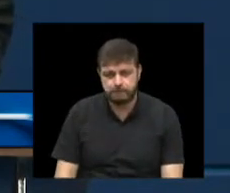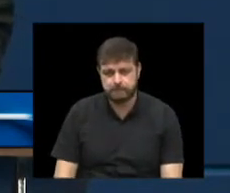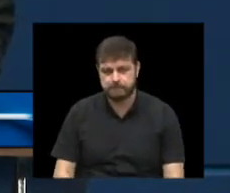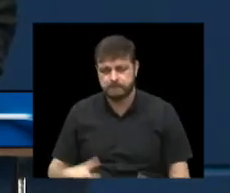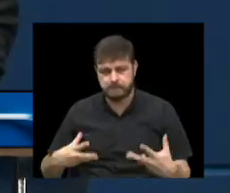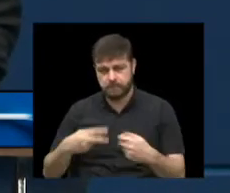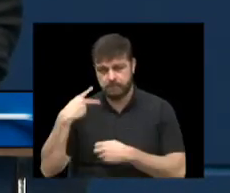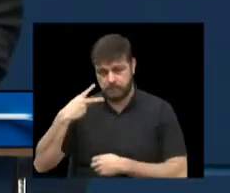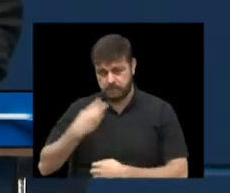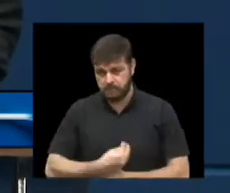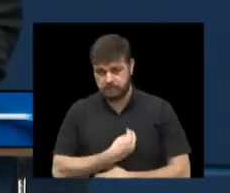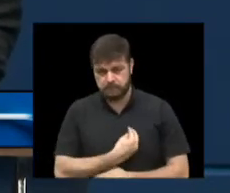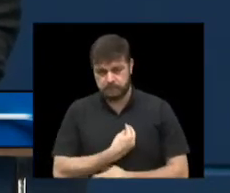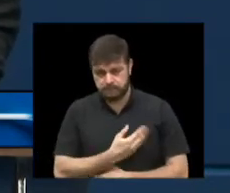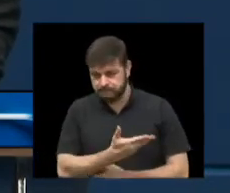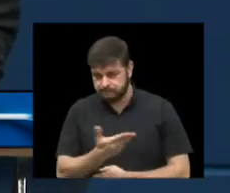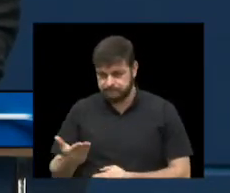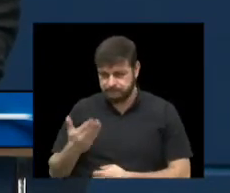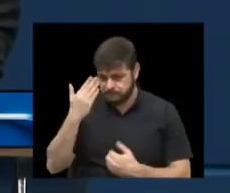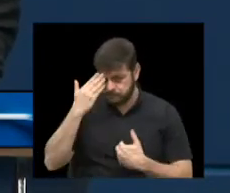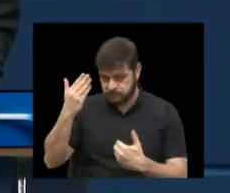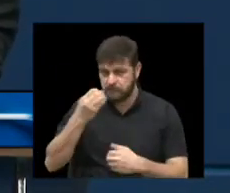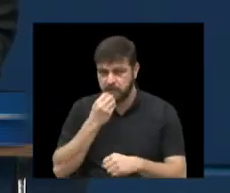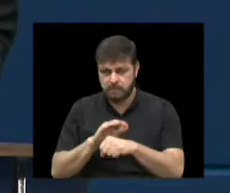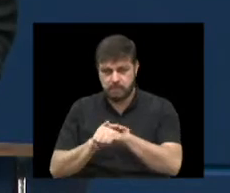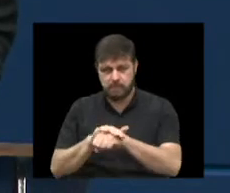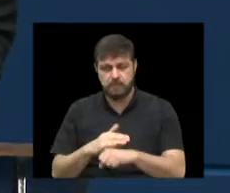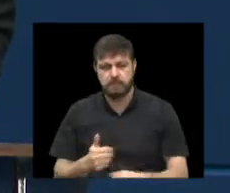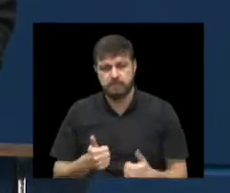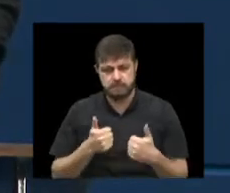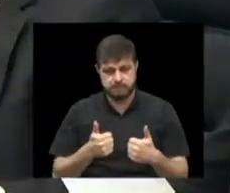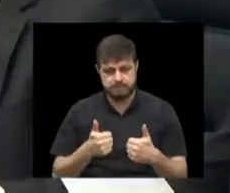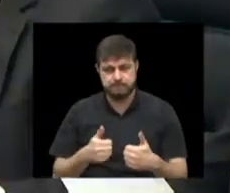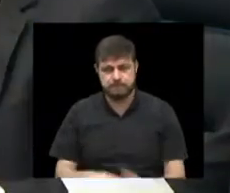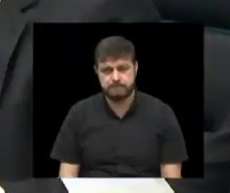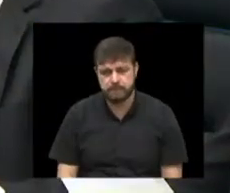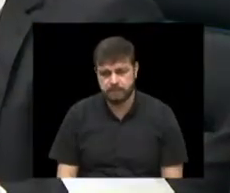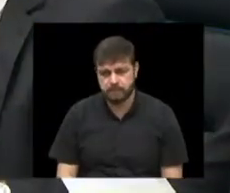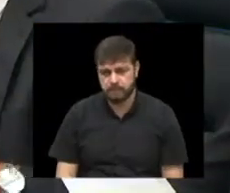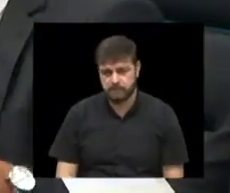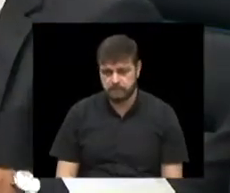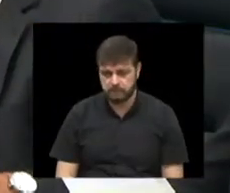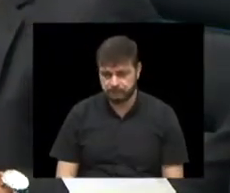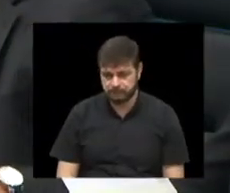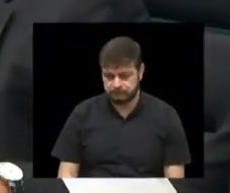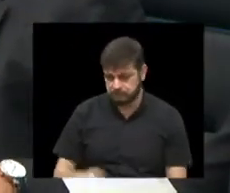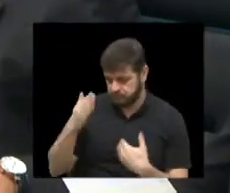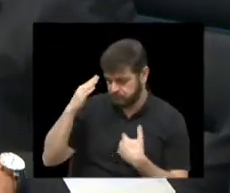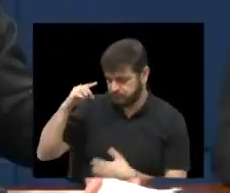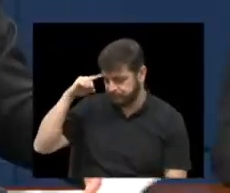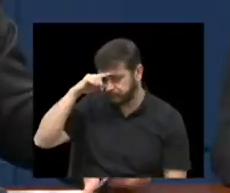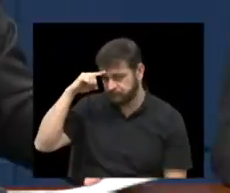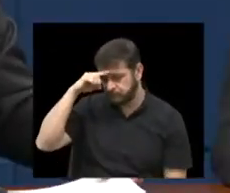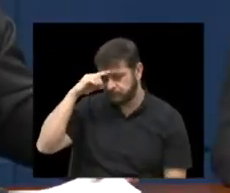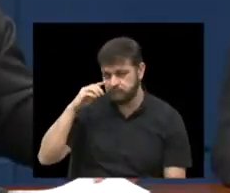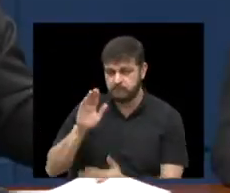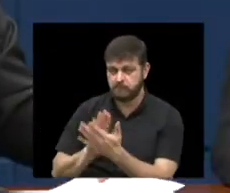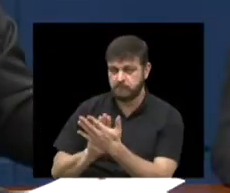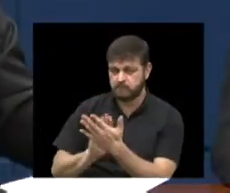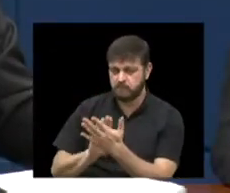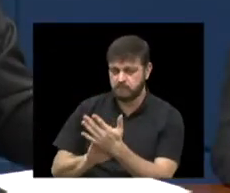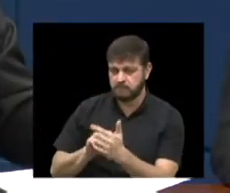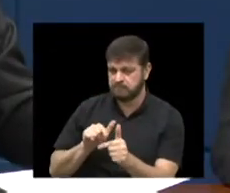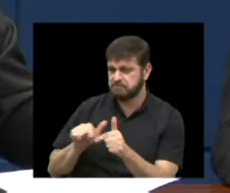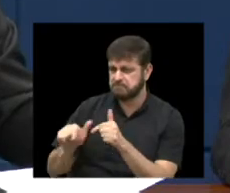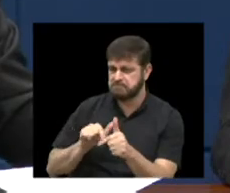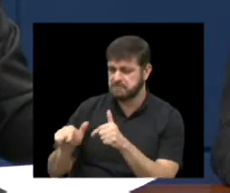todos os vereadores aqui presentes e uma boa noite a todos. Muito obrigado, senhor presidente. Obrigado, vereador Felipe Marques, e parabéns pelo trabalho